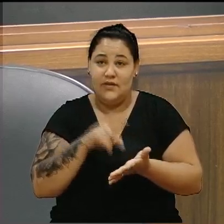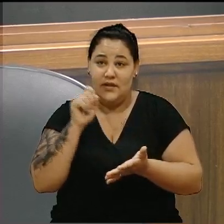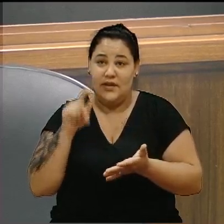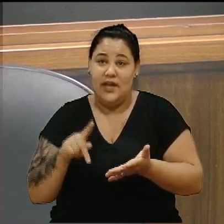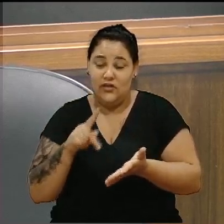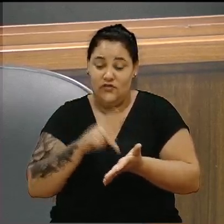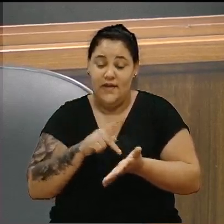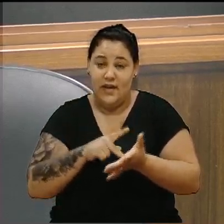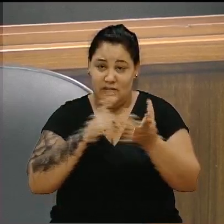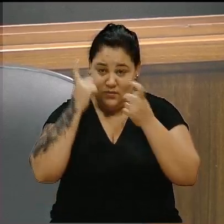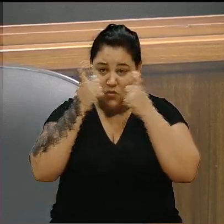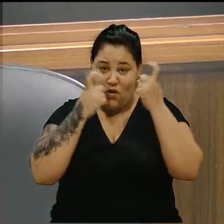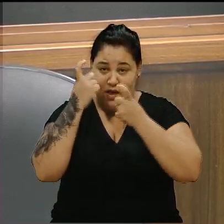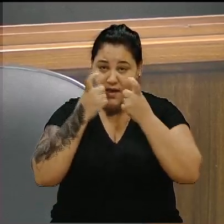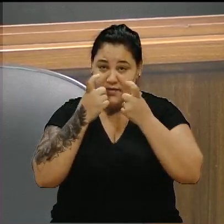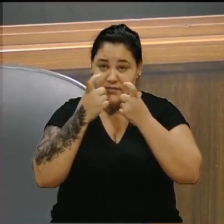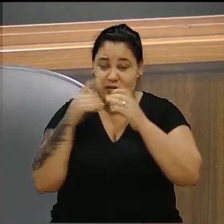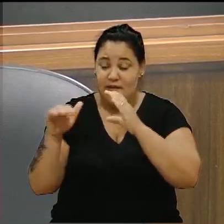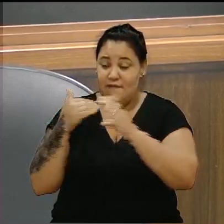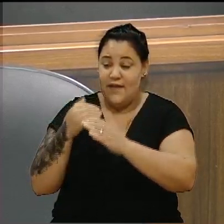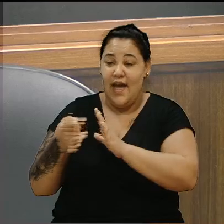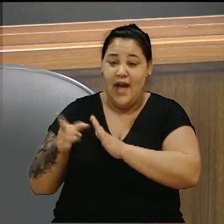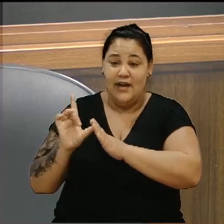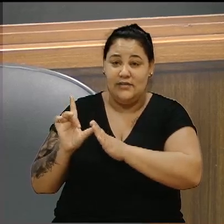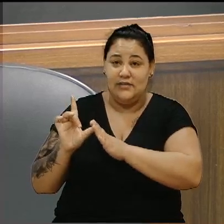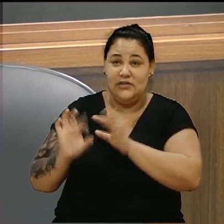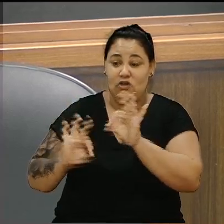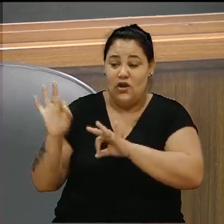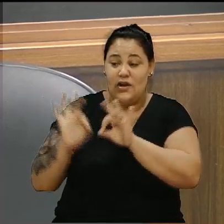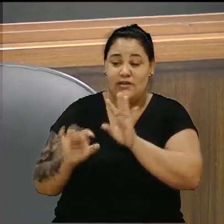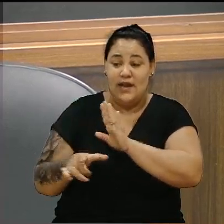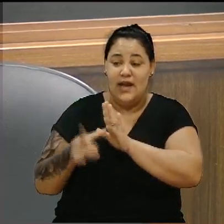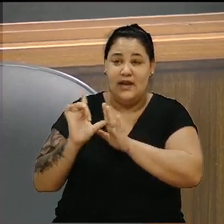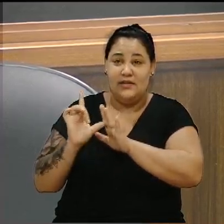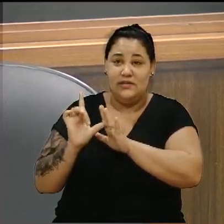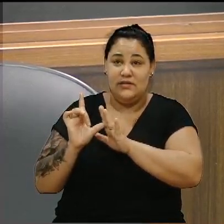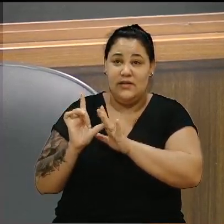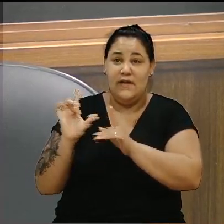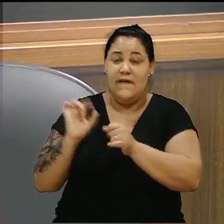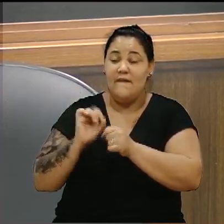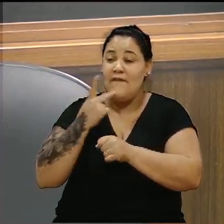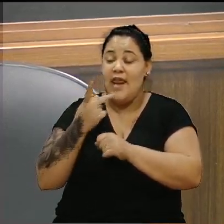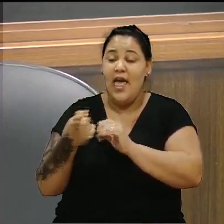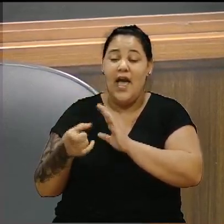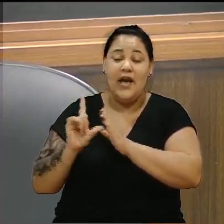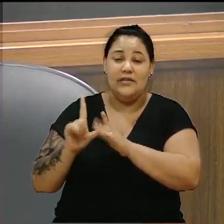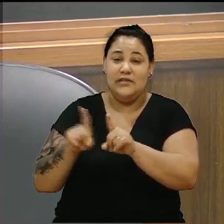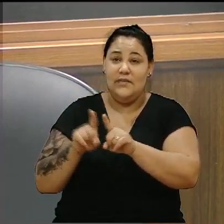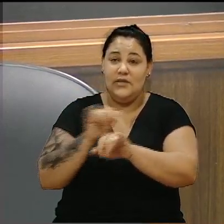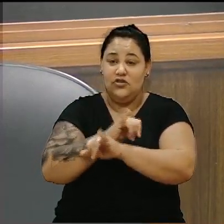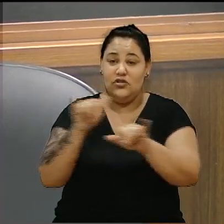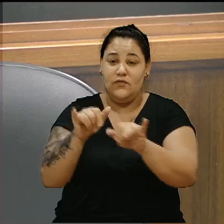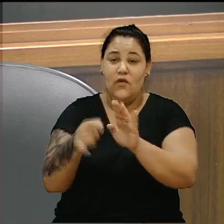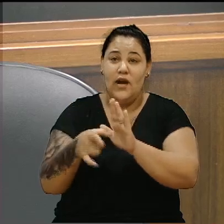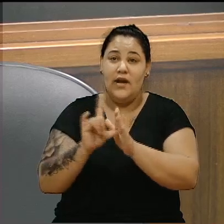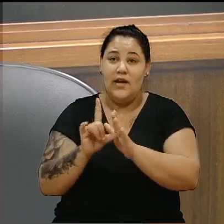fato, preocupado, manda com antecedência, se programa com antecedência, fala com antecedência, divulga